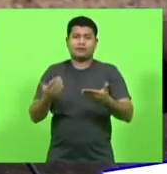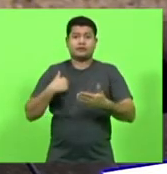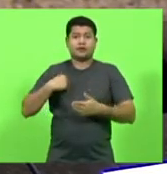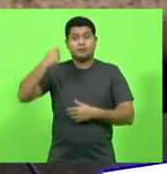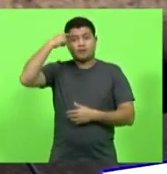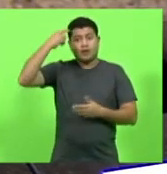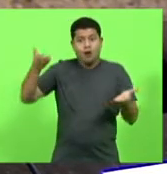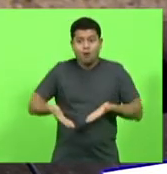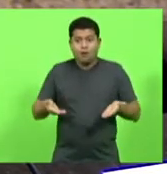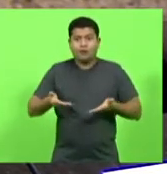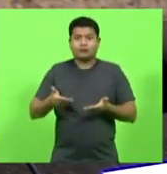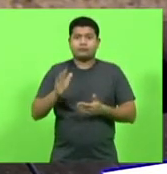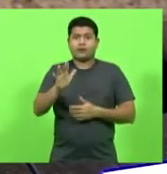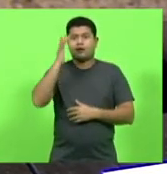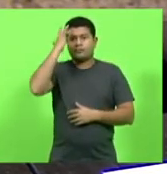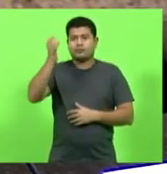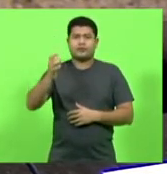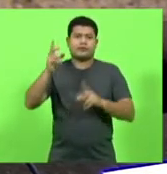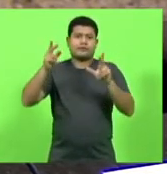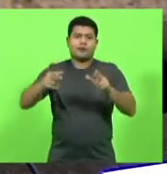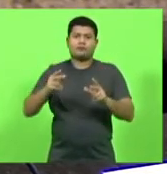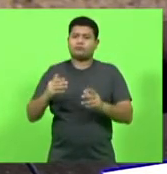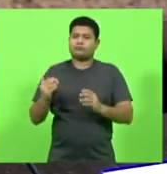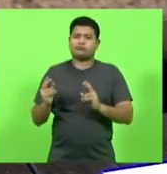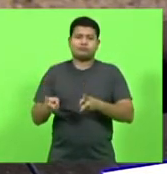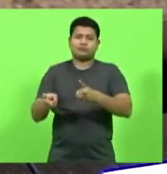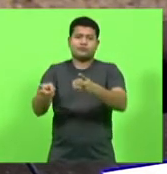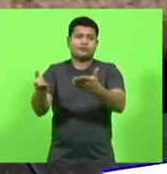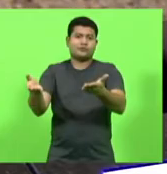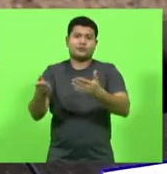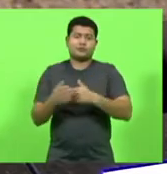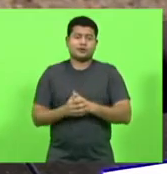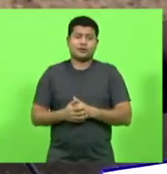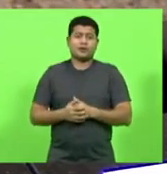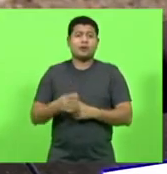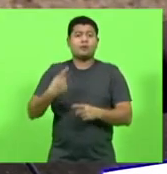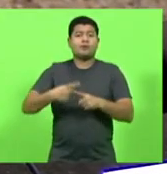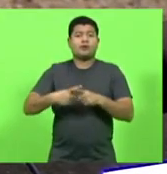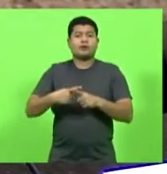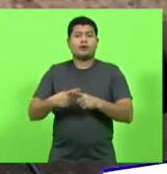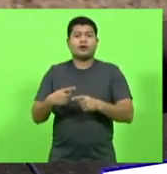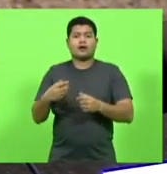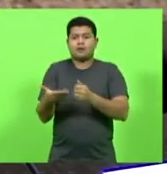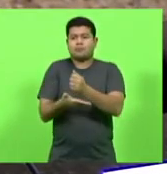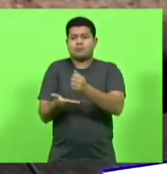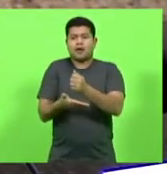tudo continua igual. Porque a gente não muda nada estruturalmente. Nós